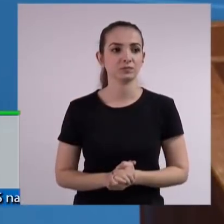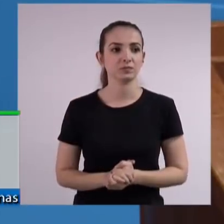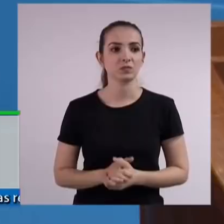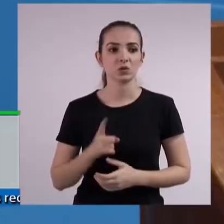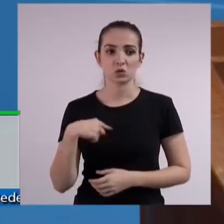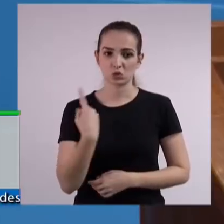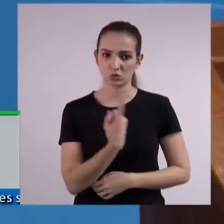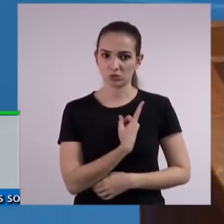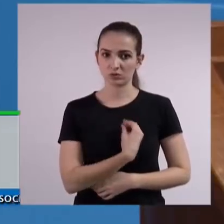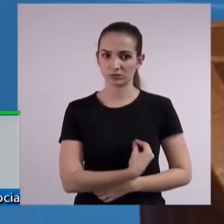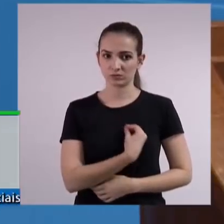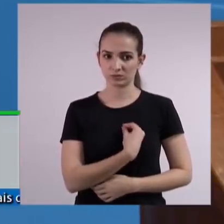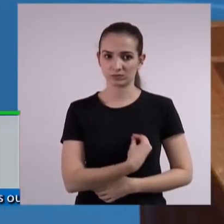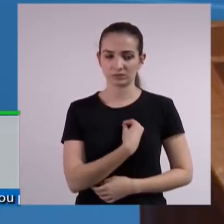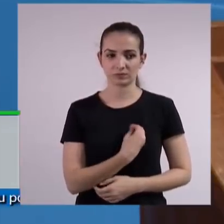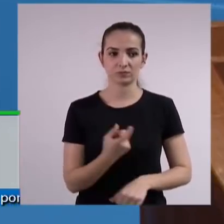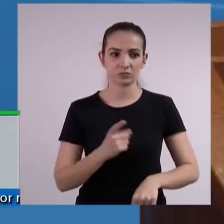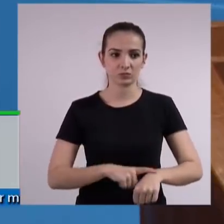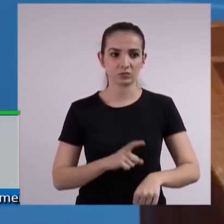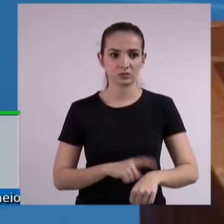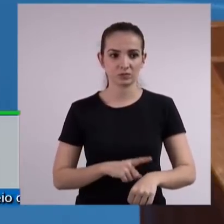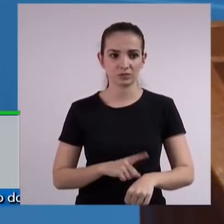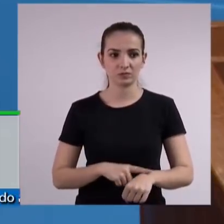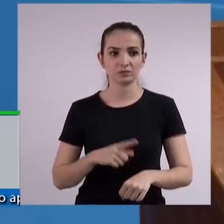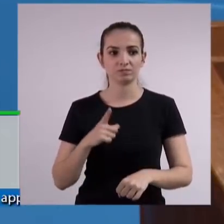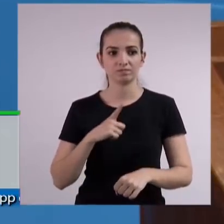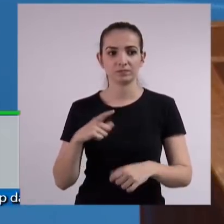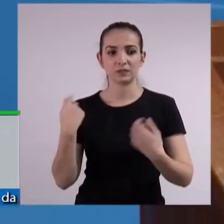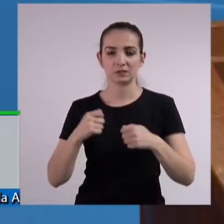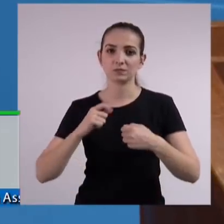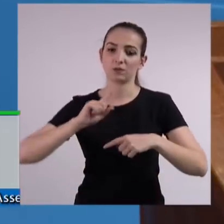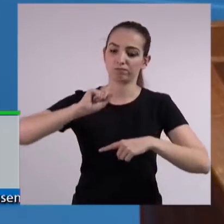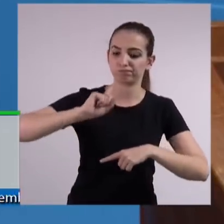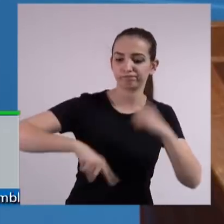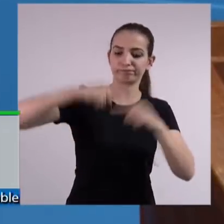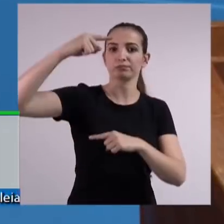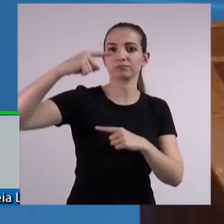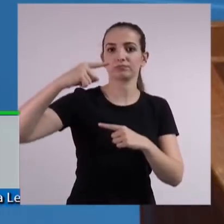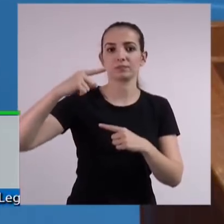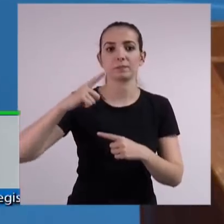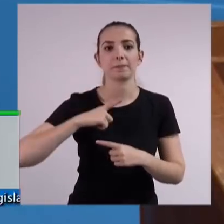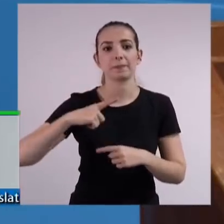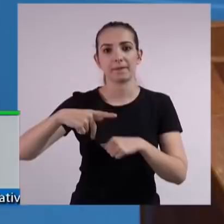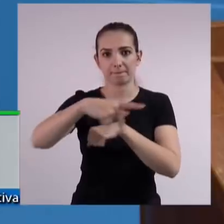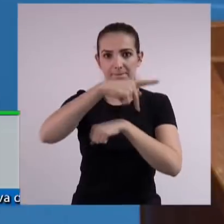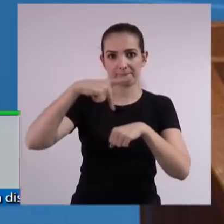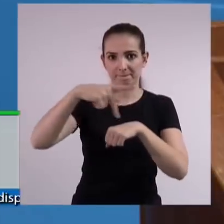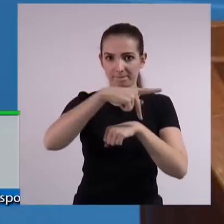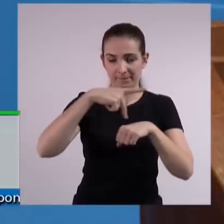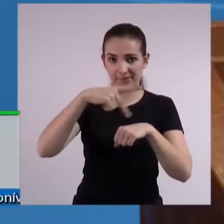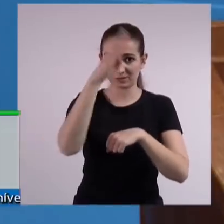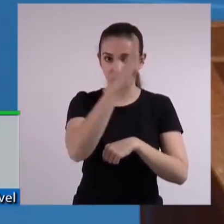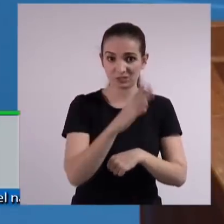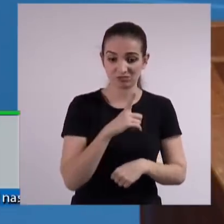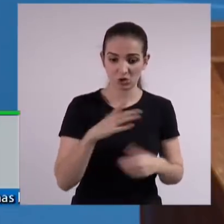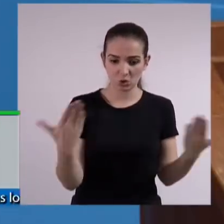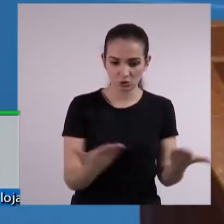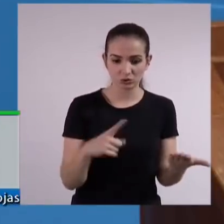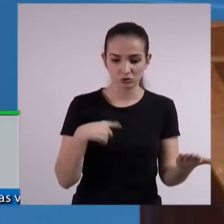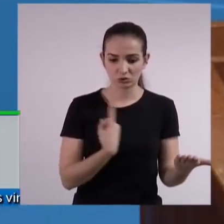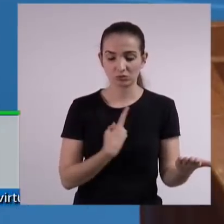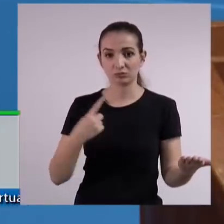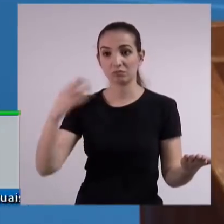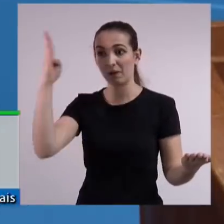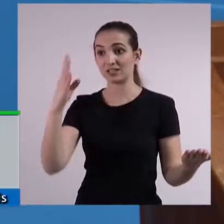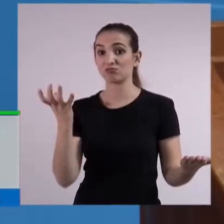nós vivemos o momento da travessia entre o país que nós temos e o país que nós